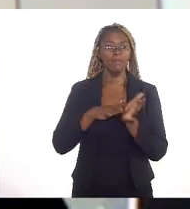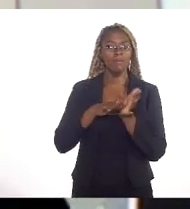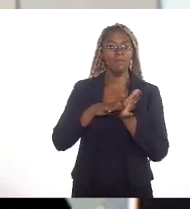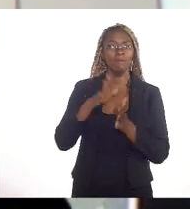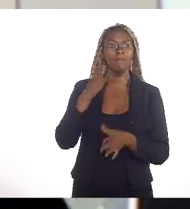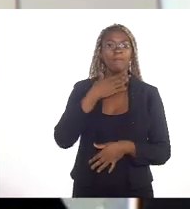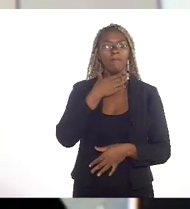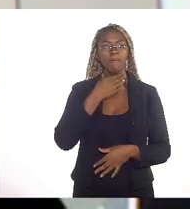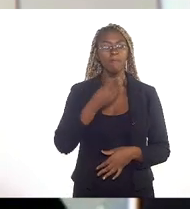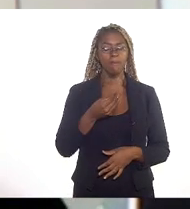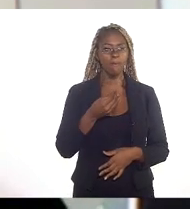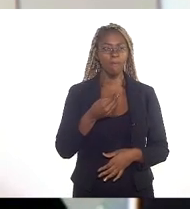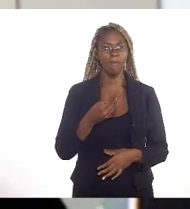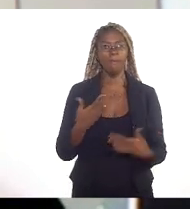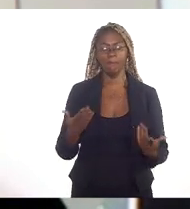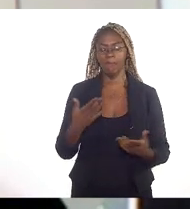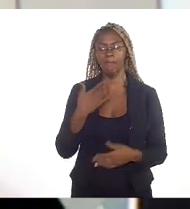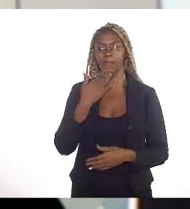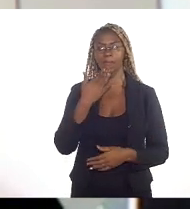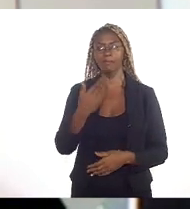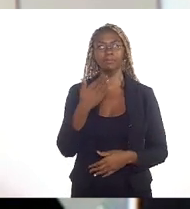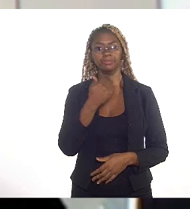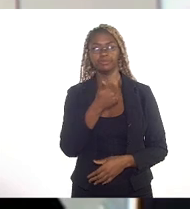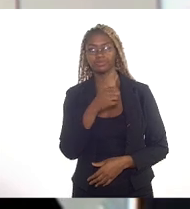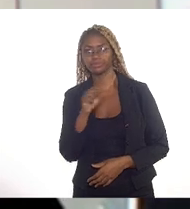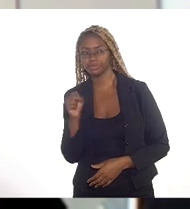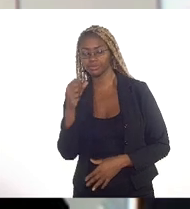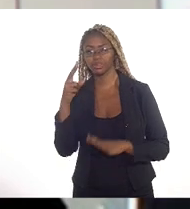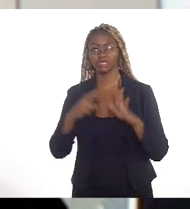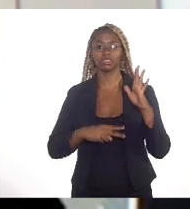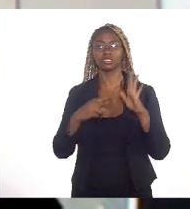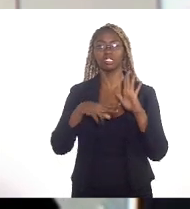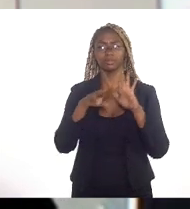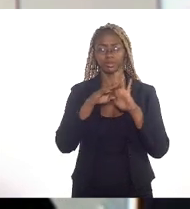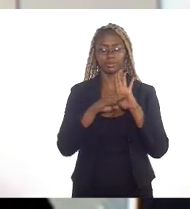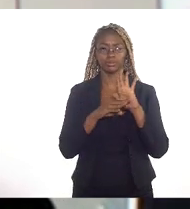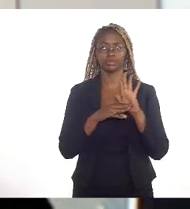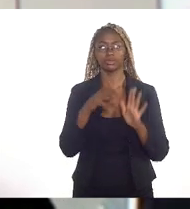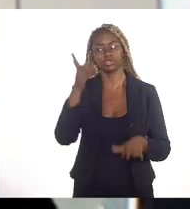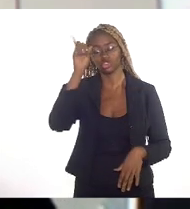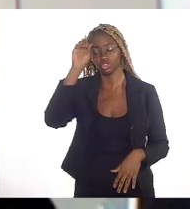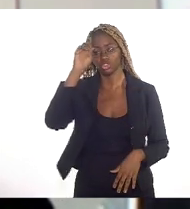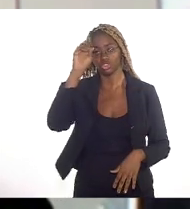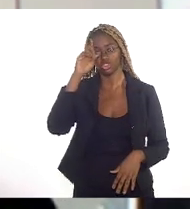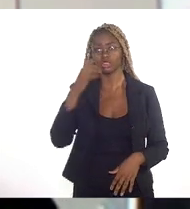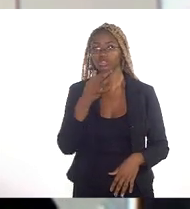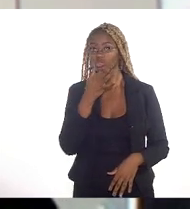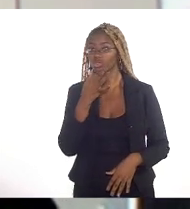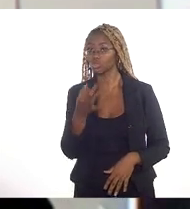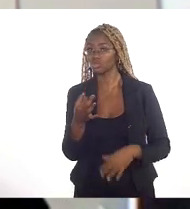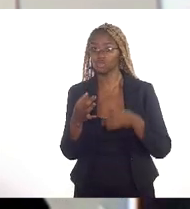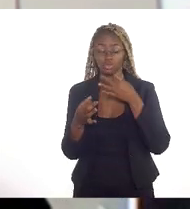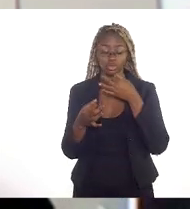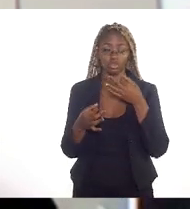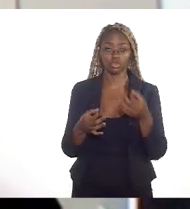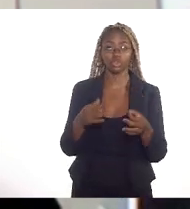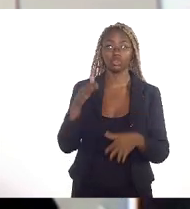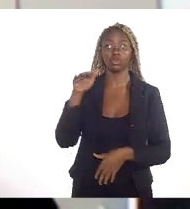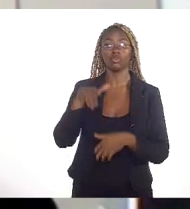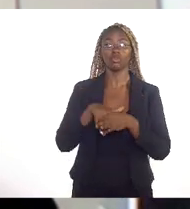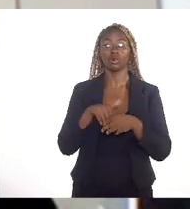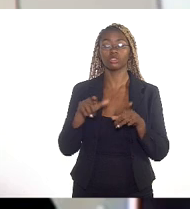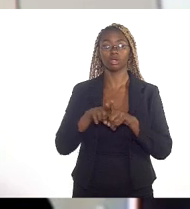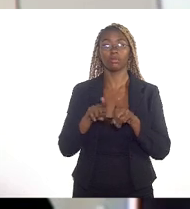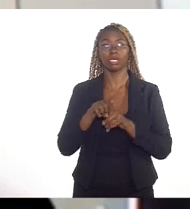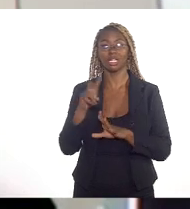que peçam para suas assessorias fazerem uma leitura da pauta diária, sugerindo voto e lendo os projetos, porque aí para